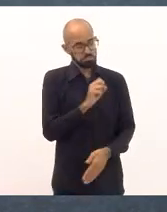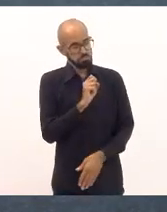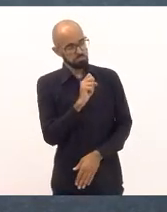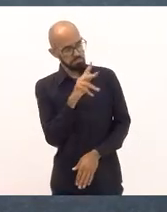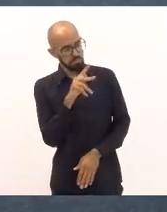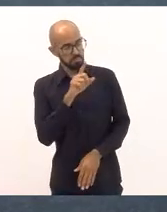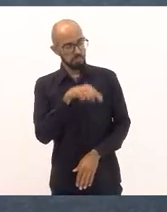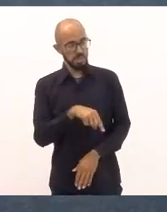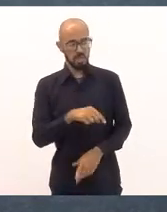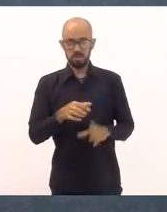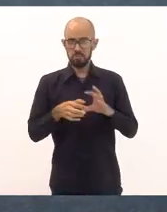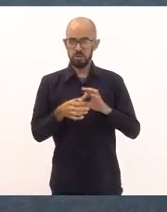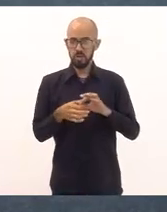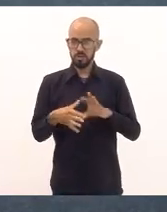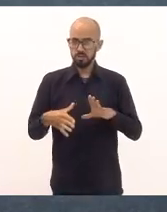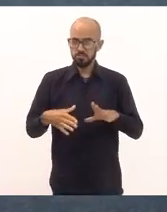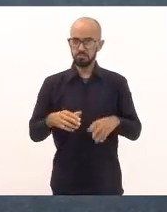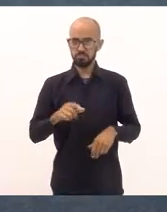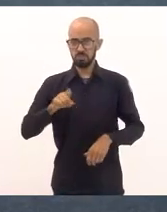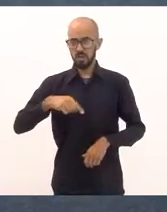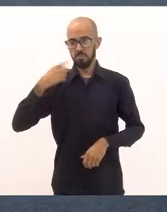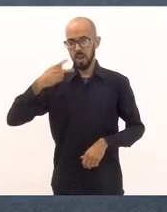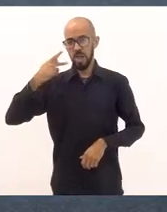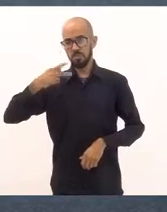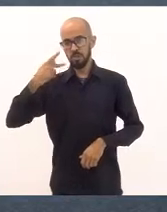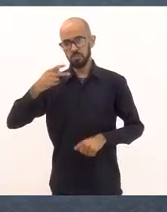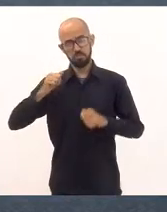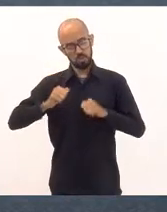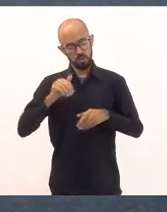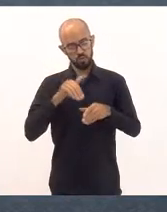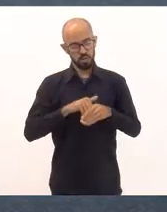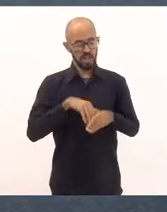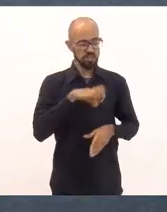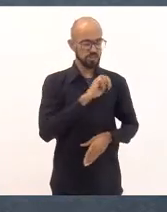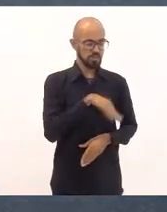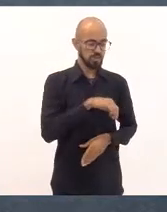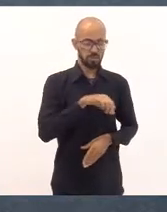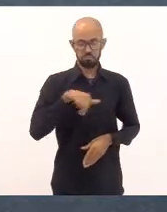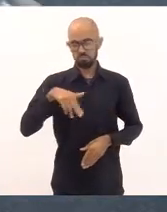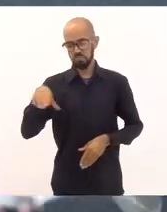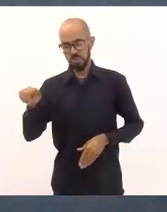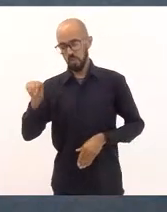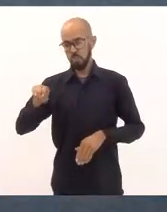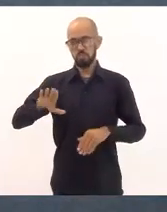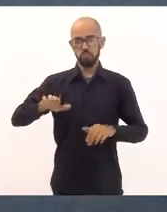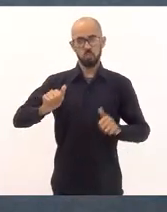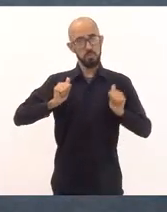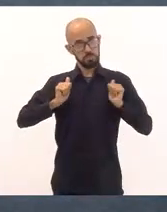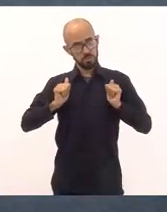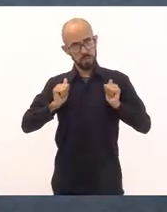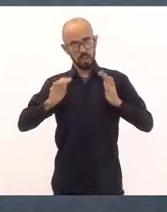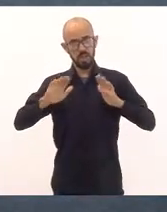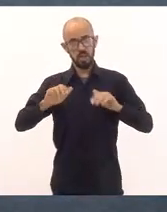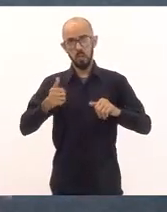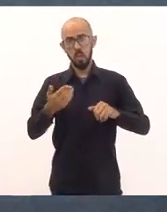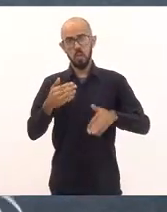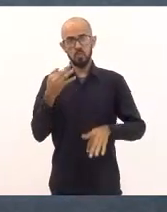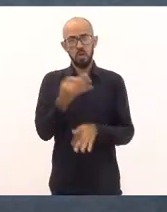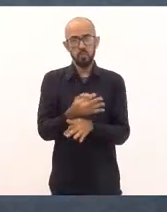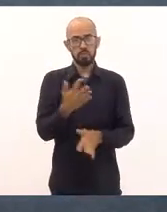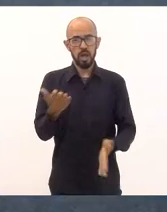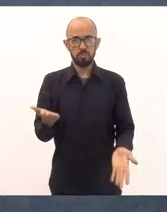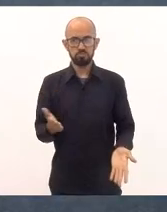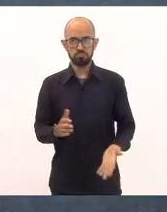parlamento. É o parlamento. Aqui você pode votar a favor, você pode votar contra. Você pode se abster, você pode nem vir